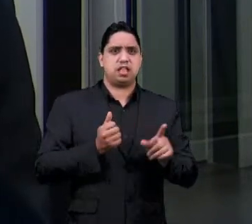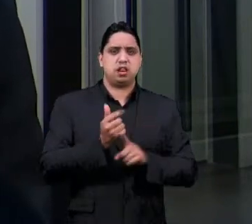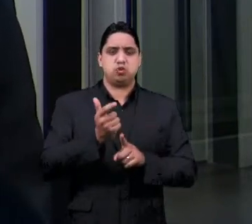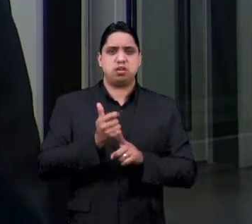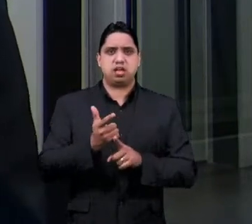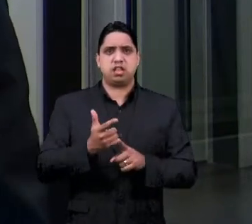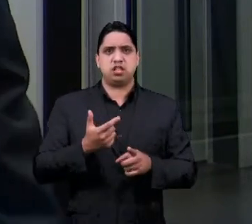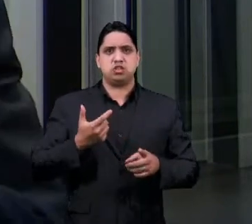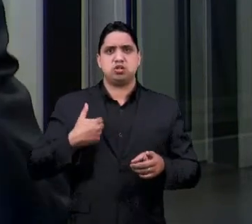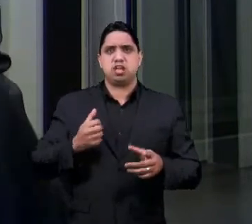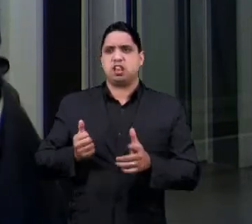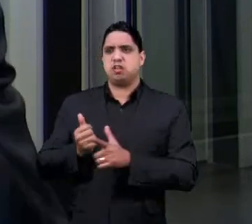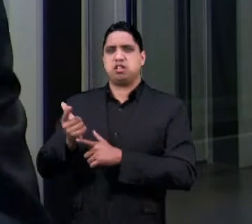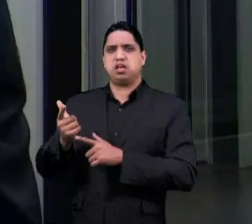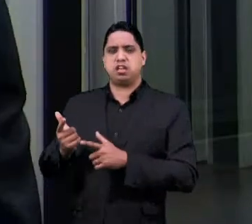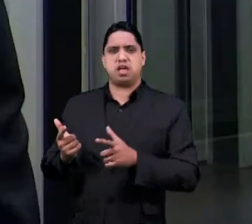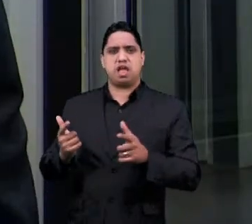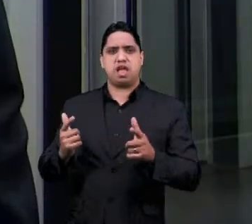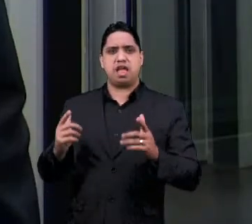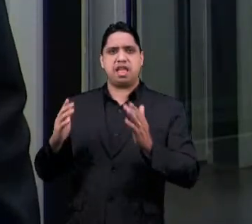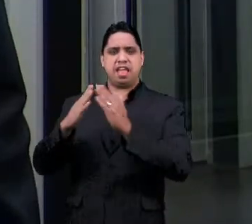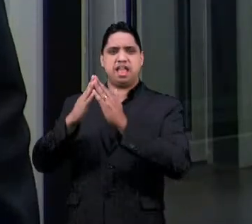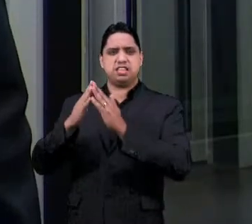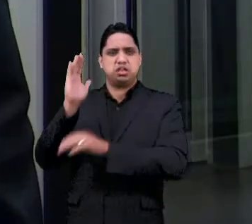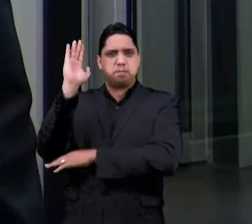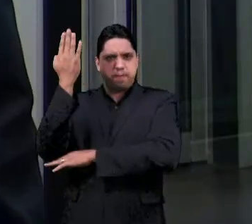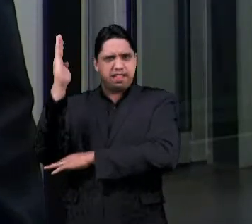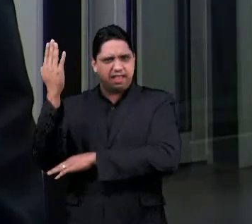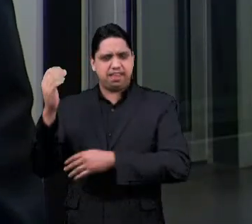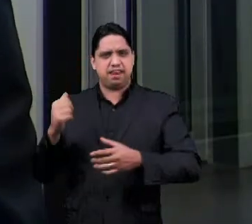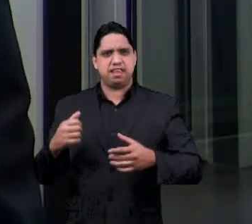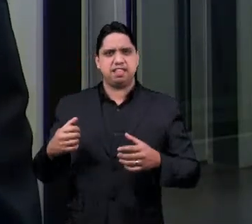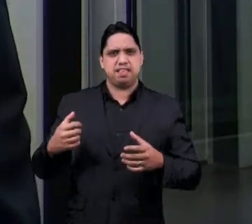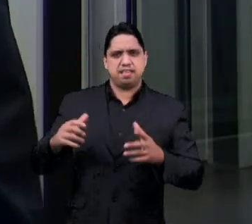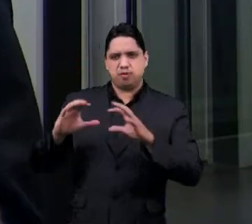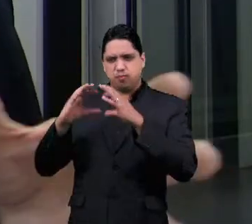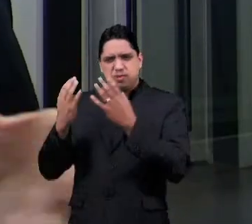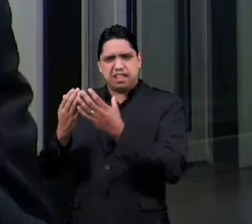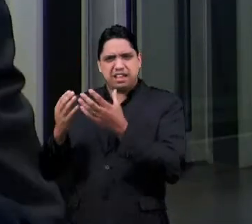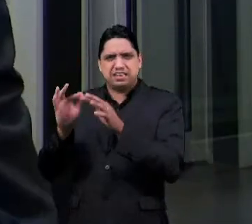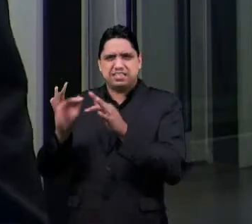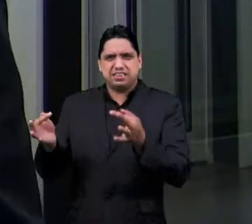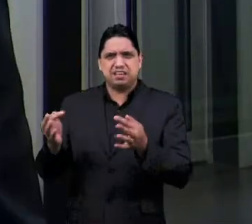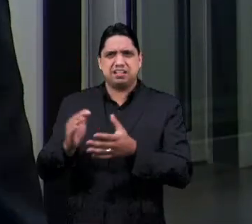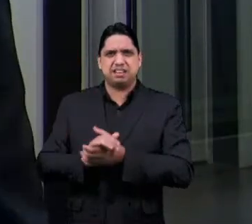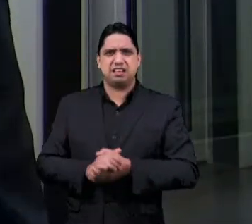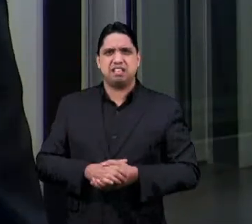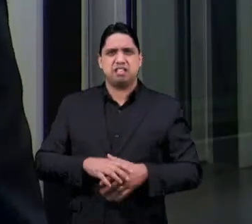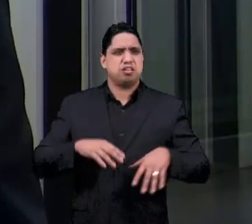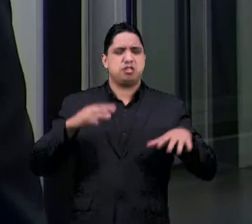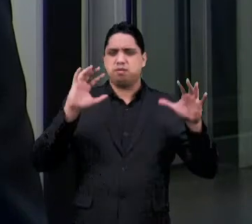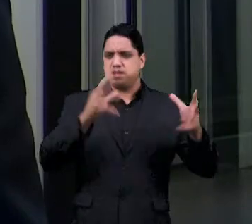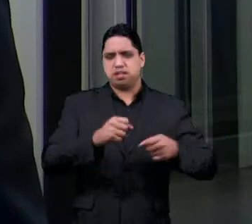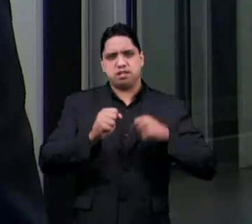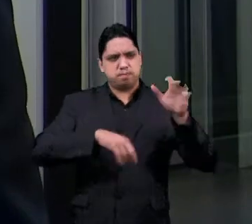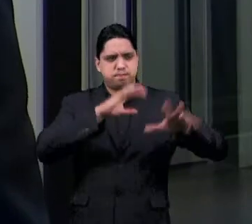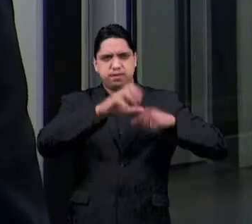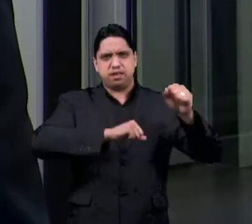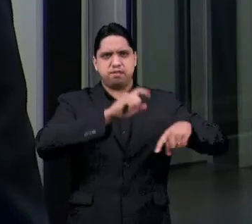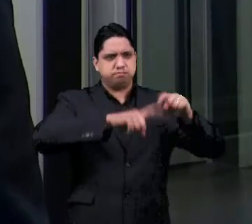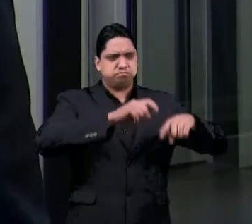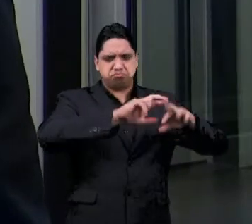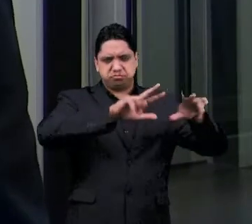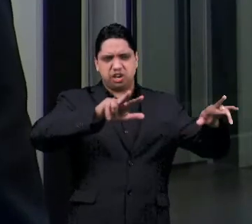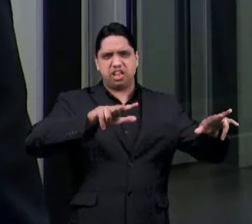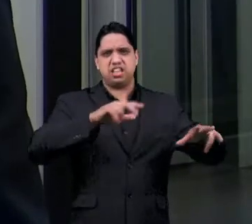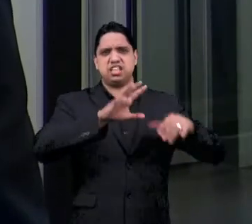alugamos um barracão, até num lugar meio comunidade lá, um barracão muito pequeno, e jogamos a mudança lá. Havia um salão